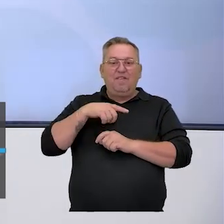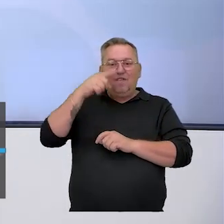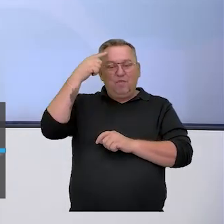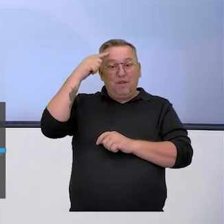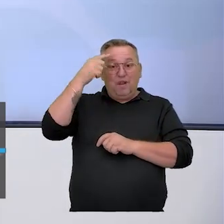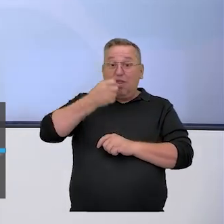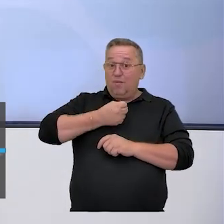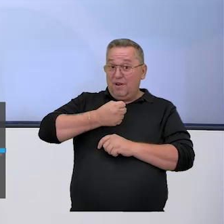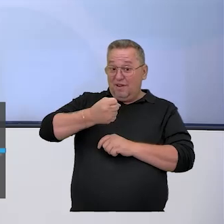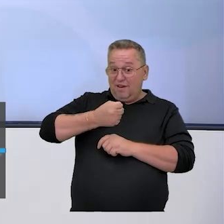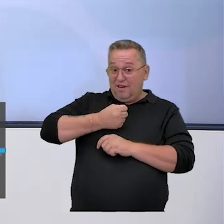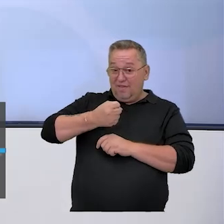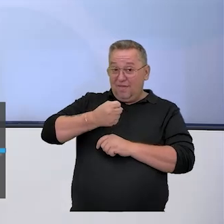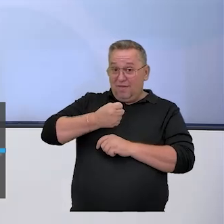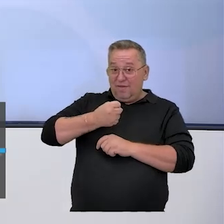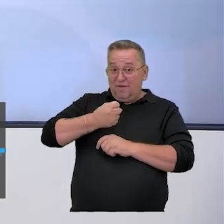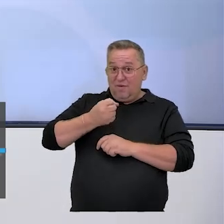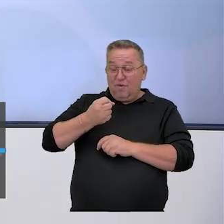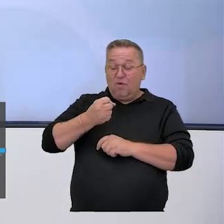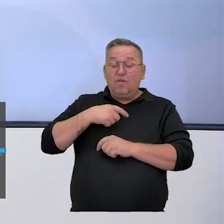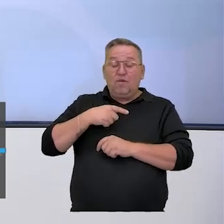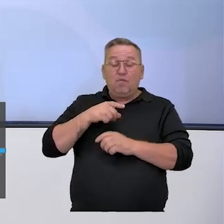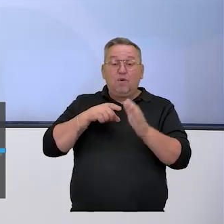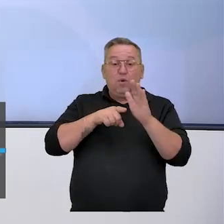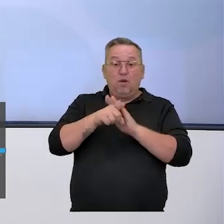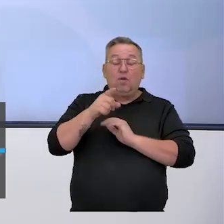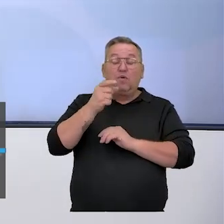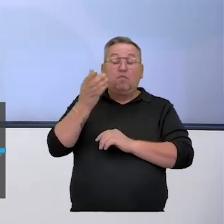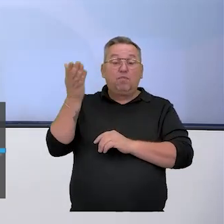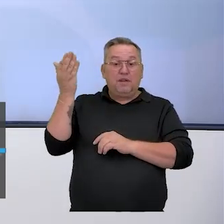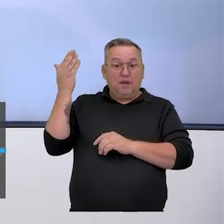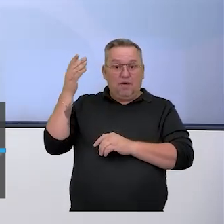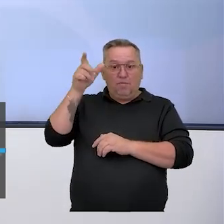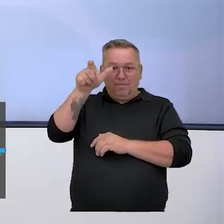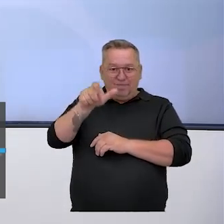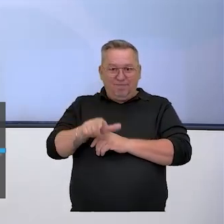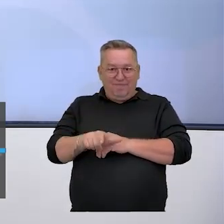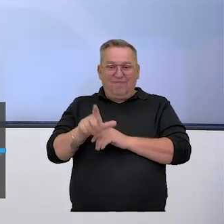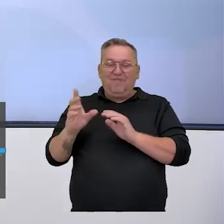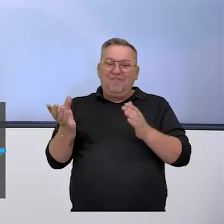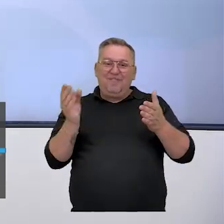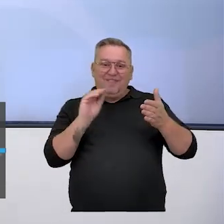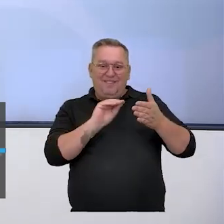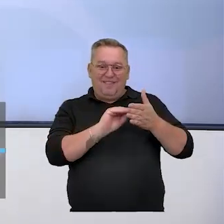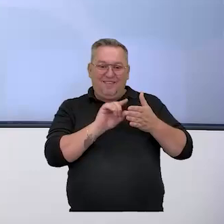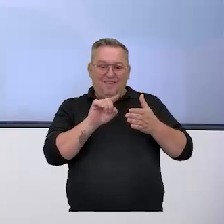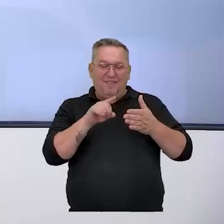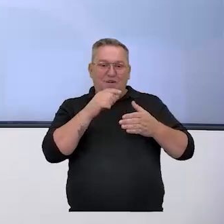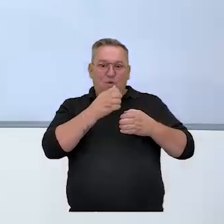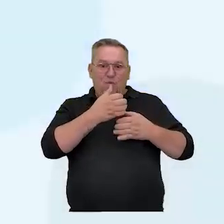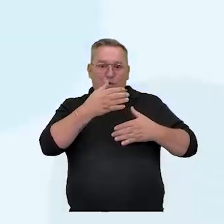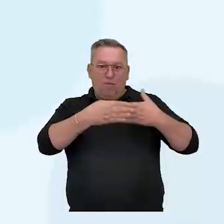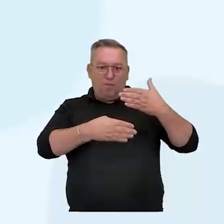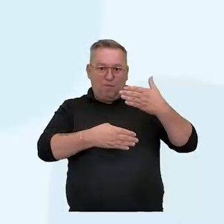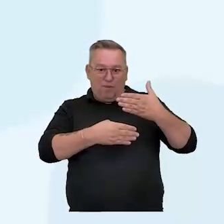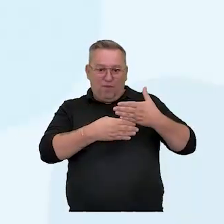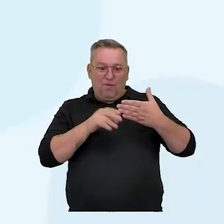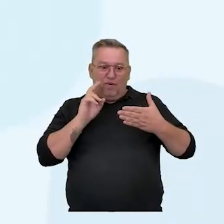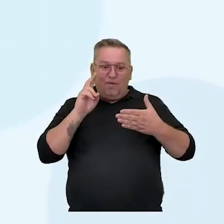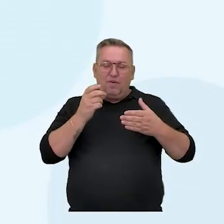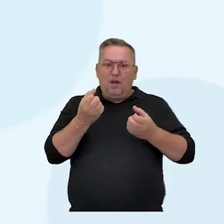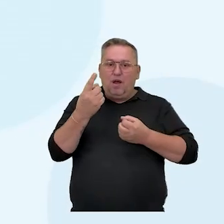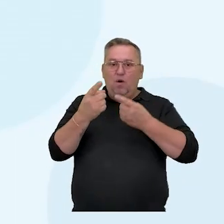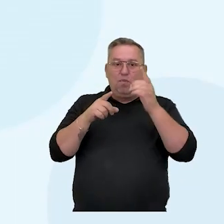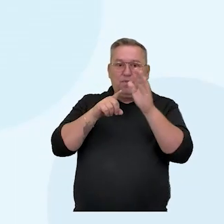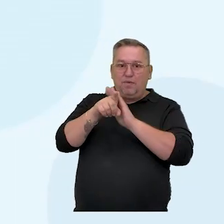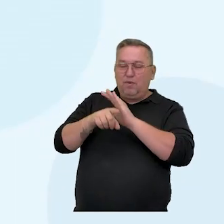numa entrevista agora, entrevista falando do passado da pessoa, certo? Então eu coloquei aqui para vocês, no PowerPoint, coloquei para vocês algumas